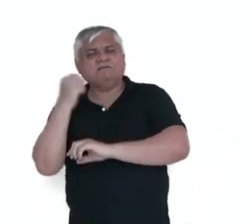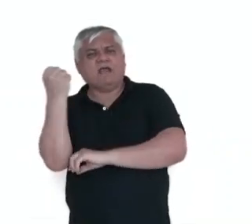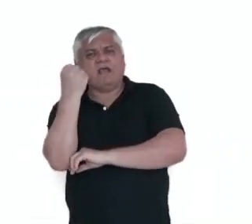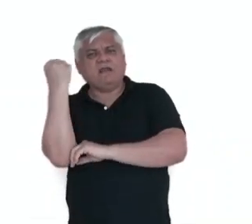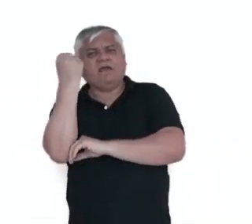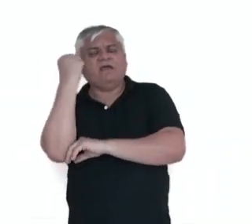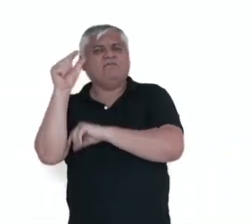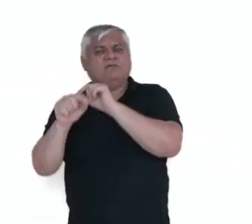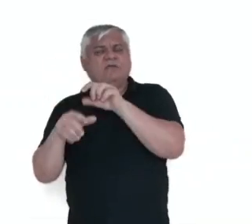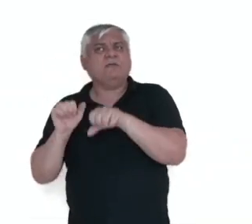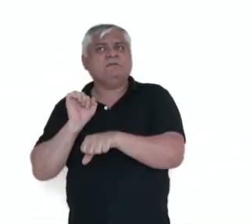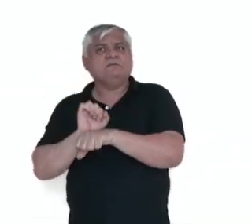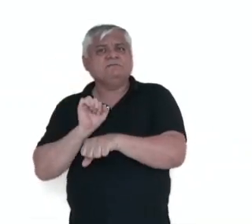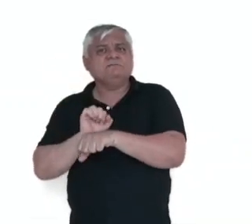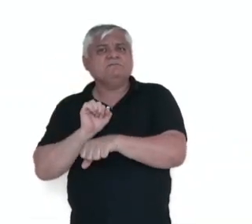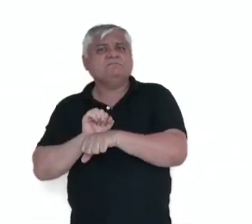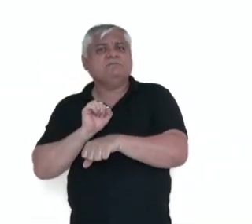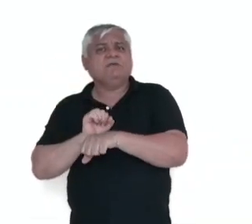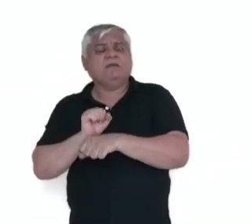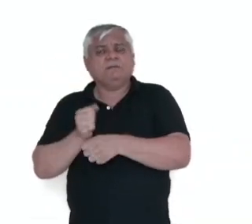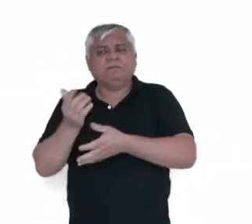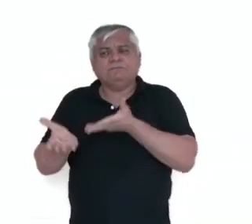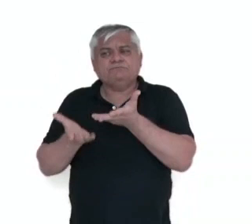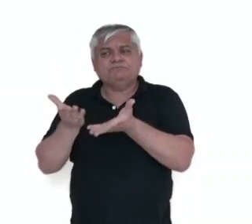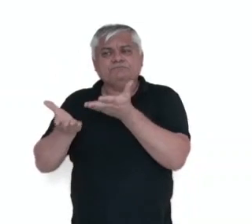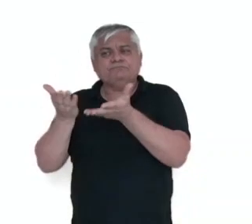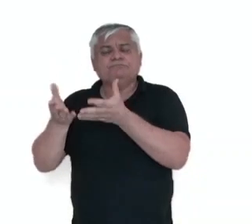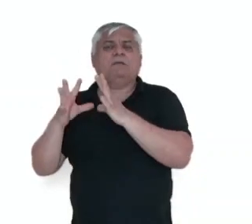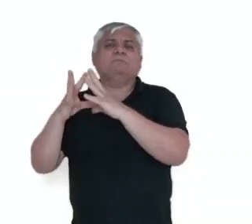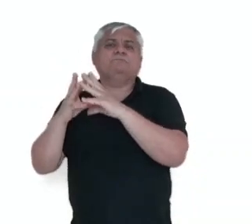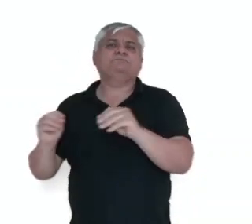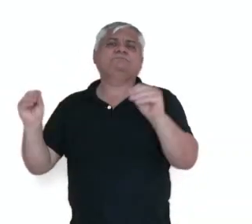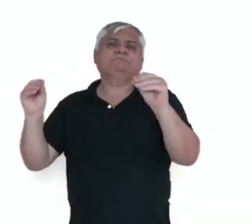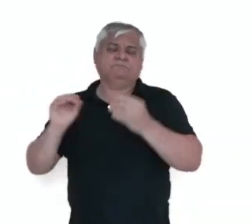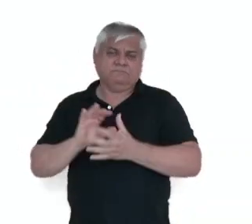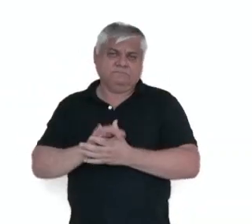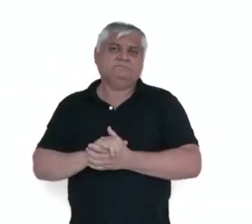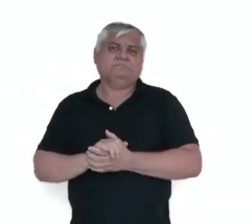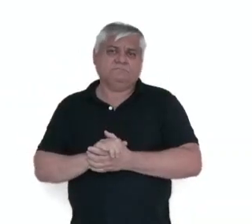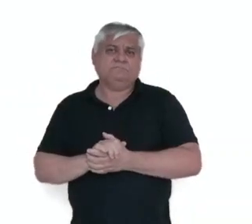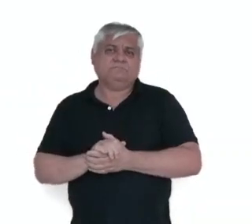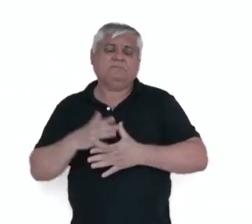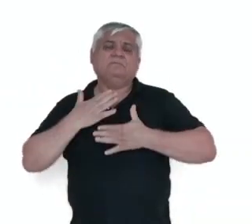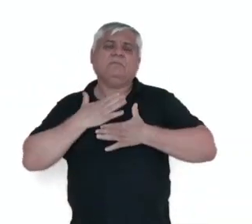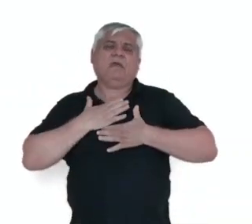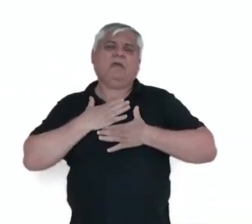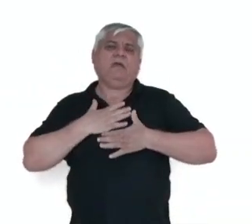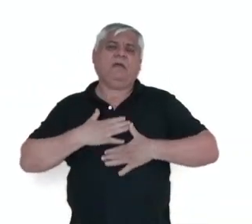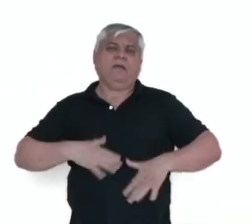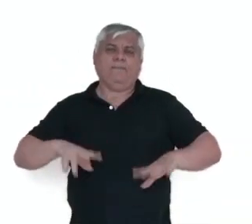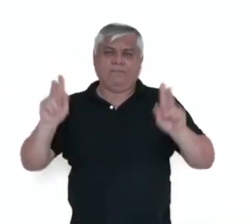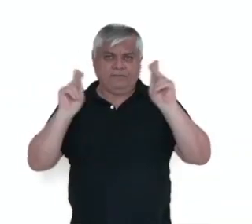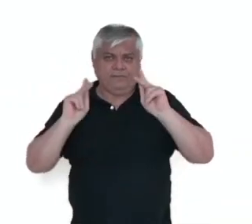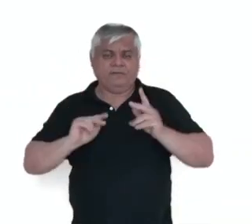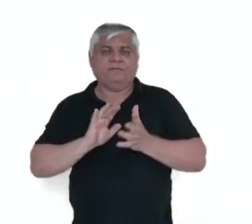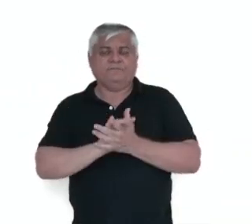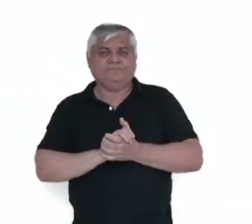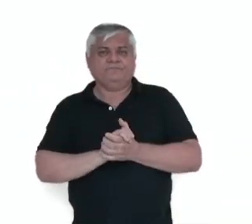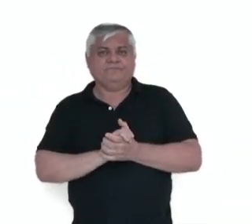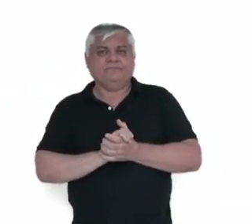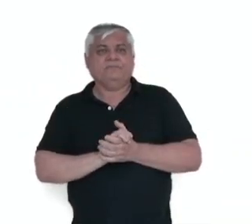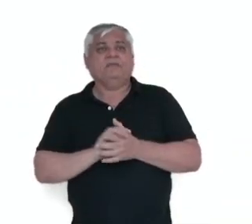exemplo, espero que um determinado tratamento tenha como efeito a cura. Isso nos tranquiliza, nos conforta.